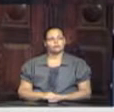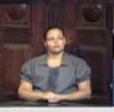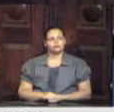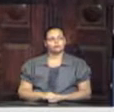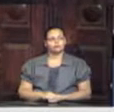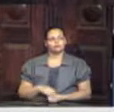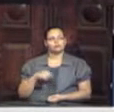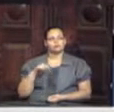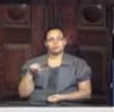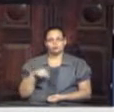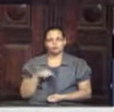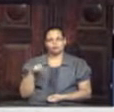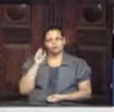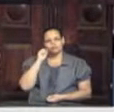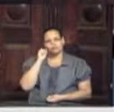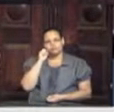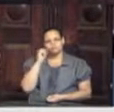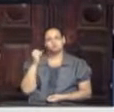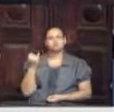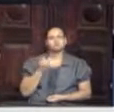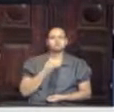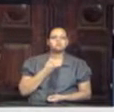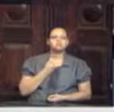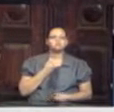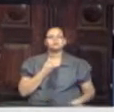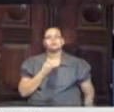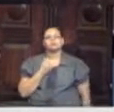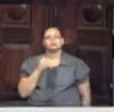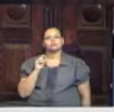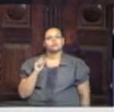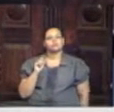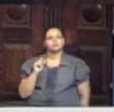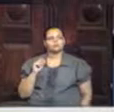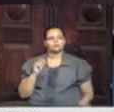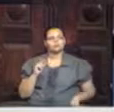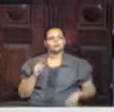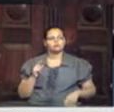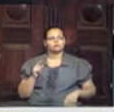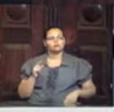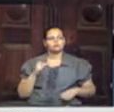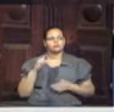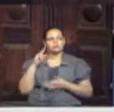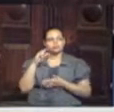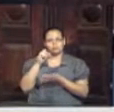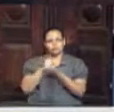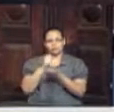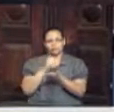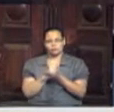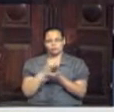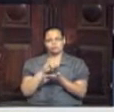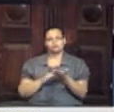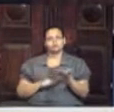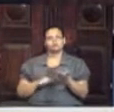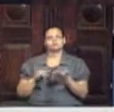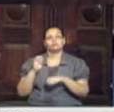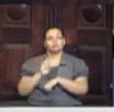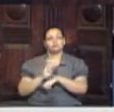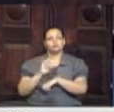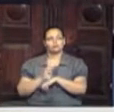A gente ouve a seguinte afirmação: o contrato existente entre o Estado e a